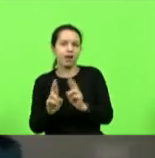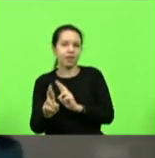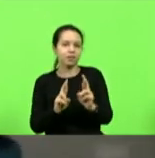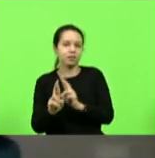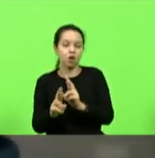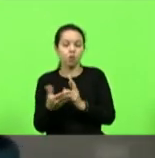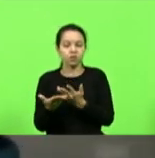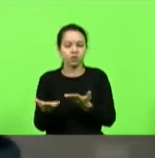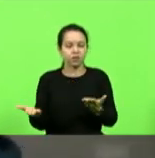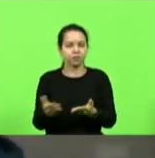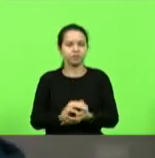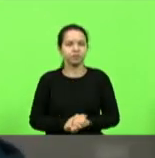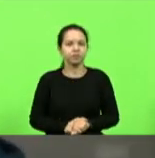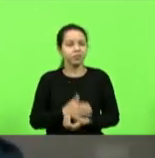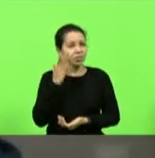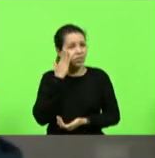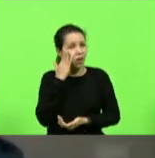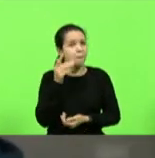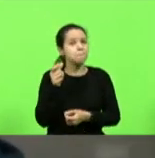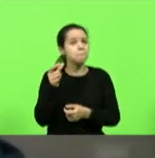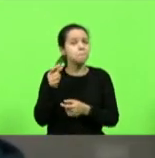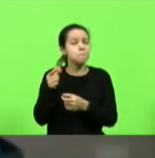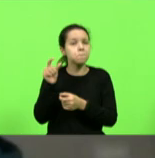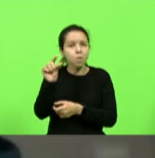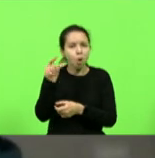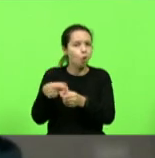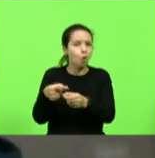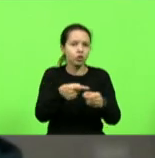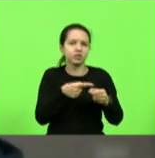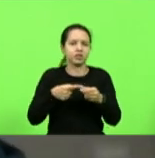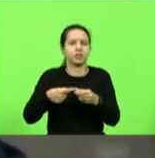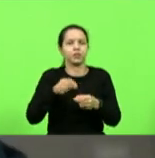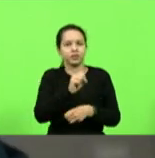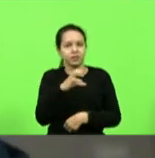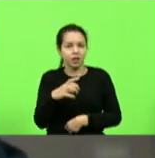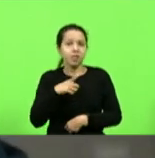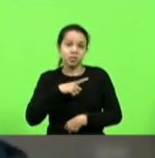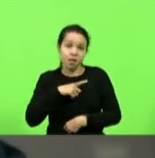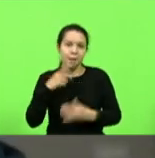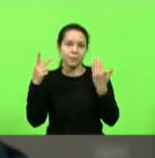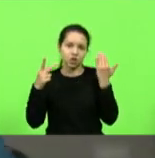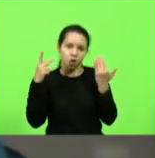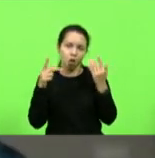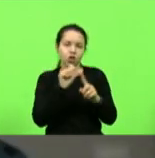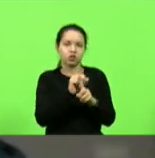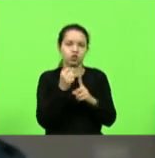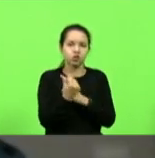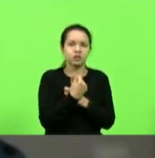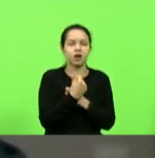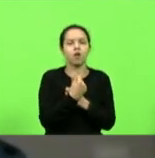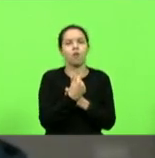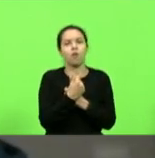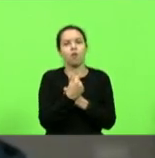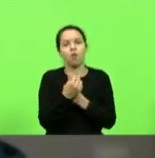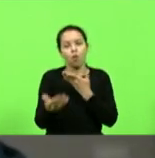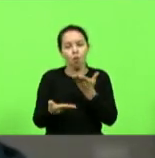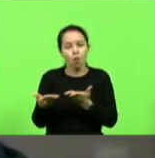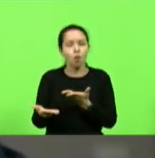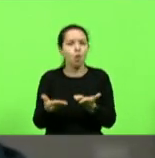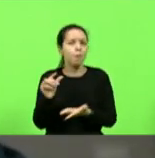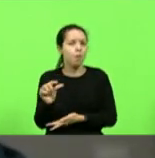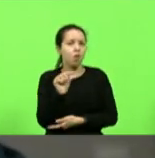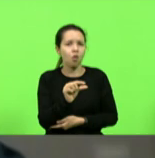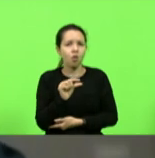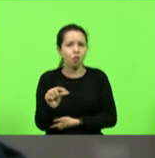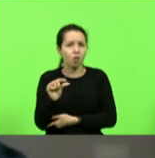são poucos municípios catarinenses que têm psicólogas e assistentes sociais nas redes. E muitas deles, muitos desses que têm, eles acabam fazendo